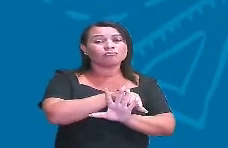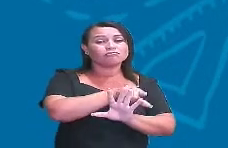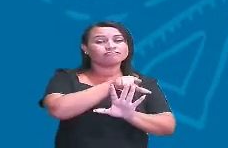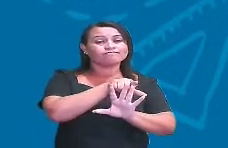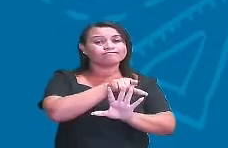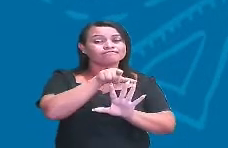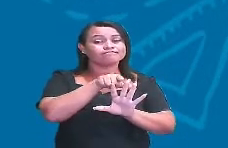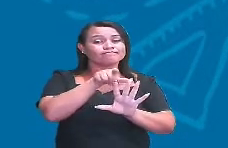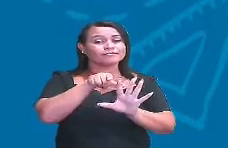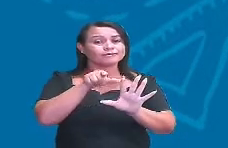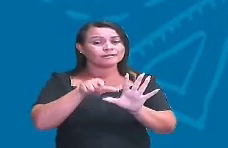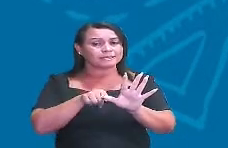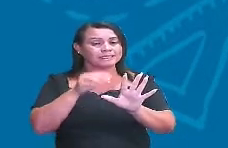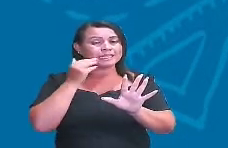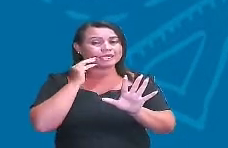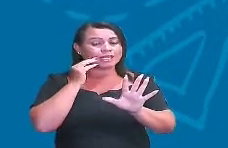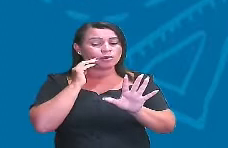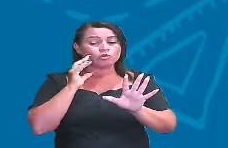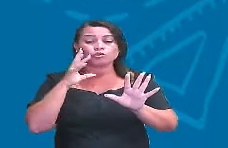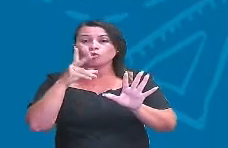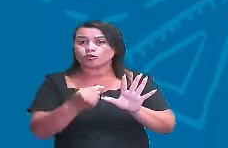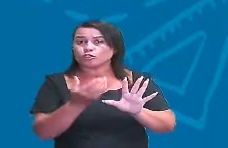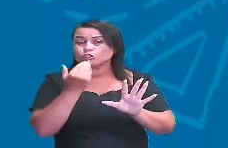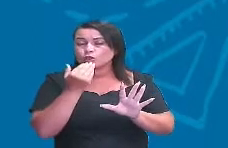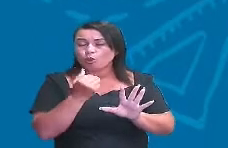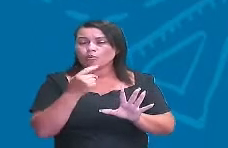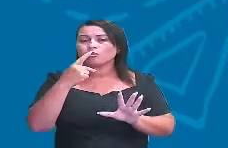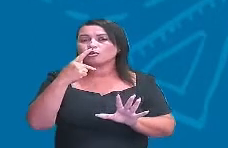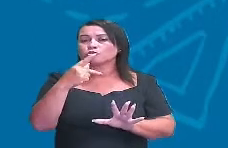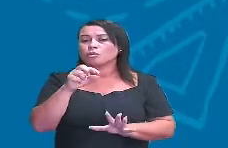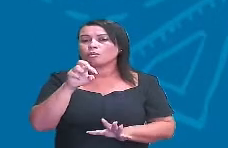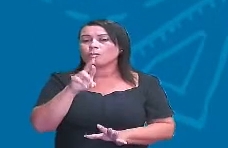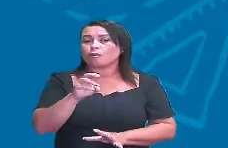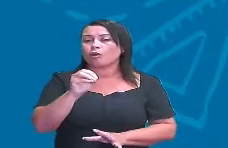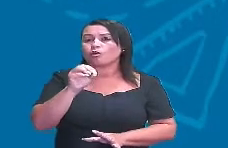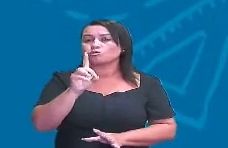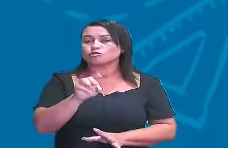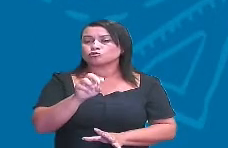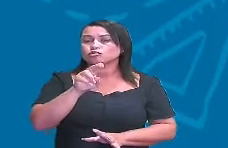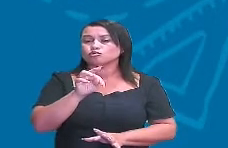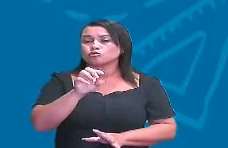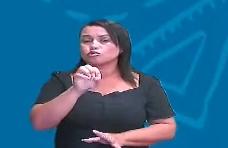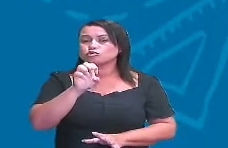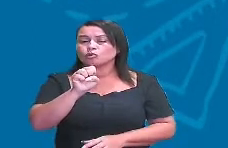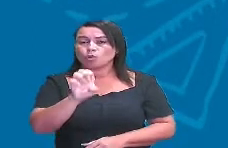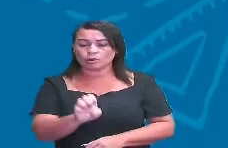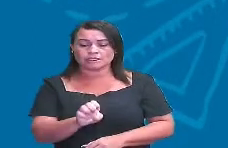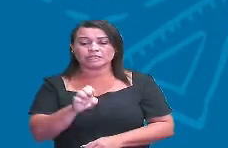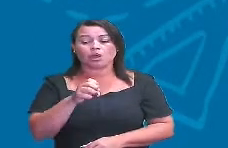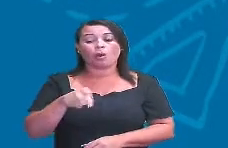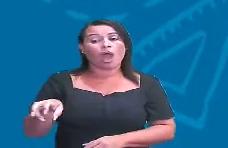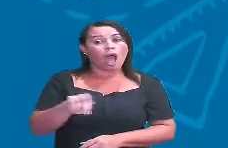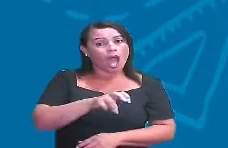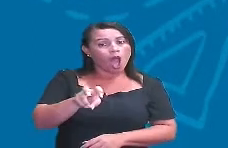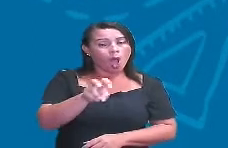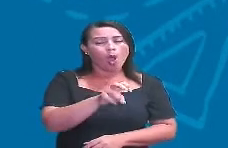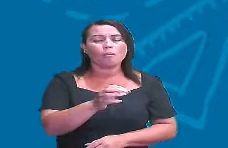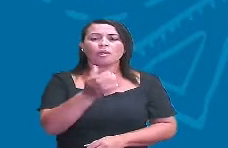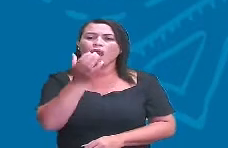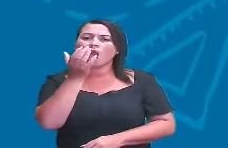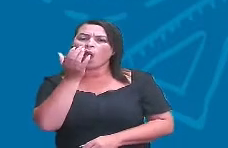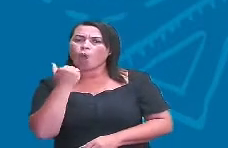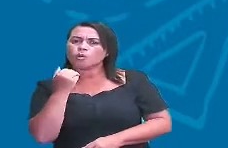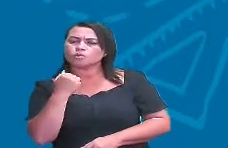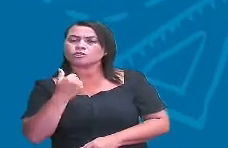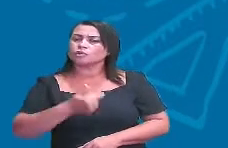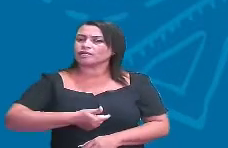aqueles animais que se alimentam dos produtores são ditos de consumidores primários. A cobra viria a ser uma